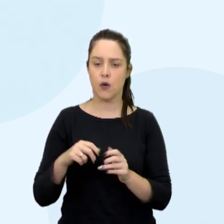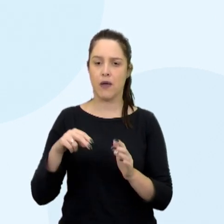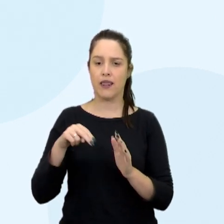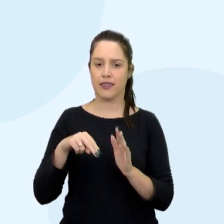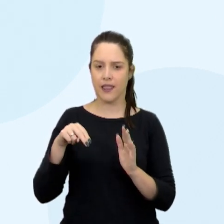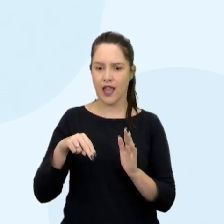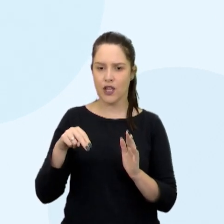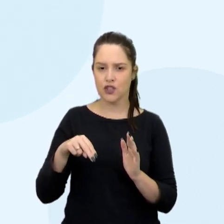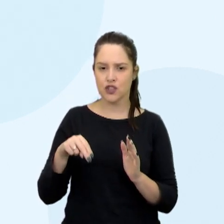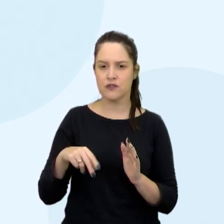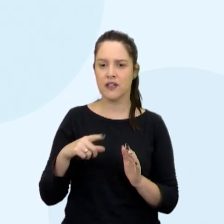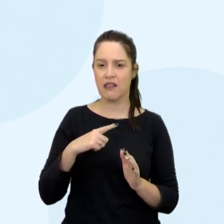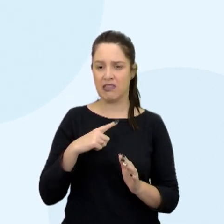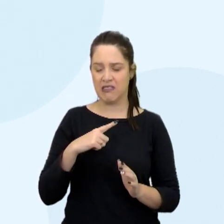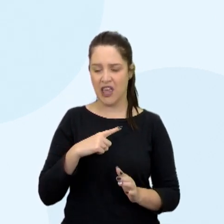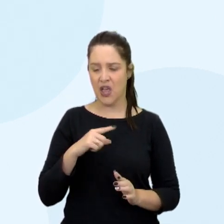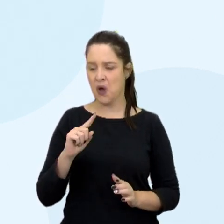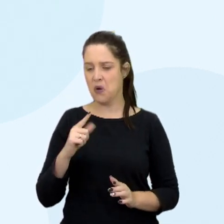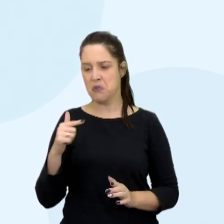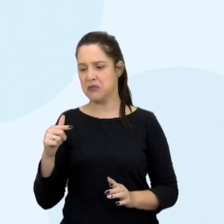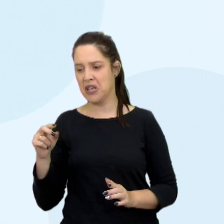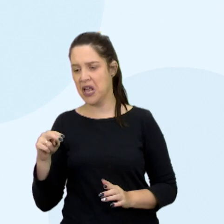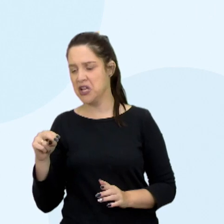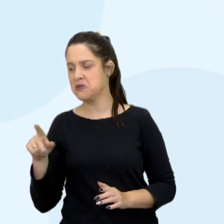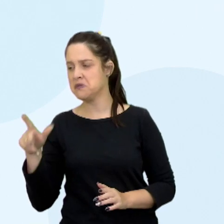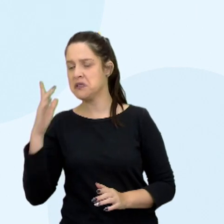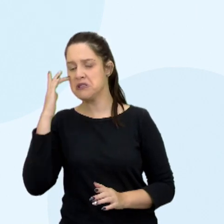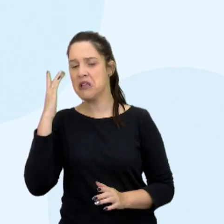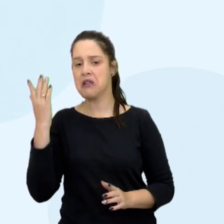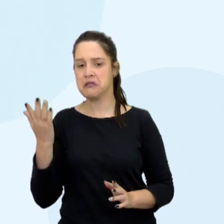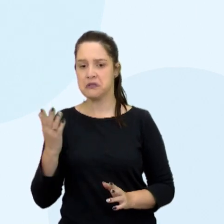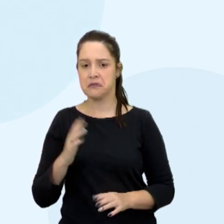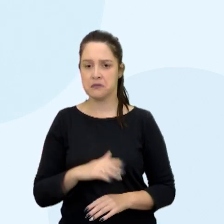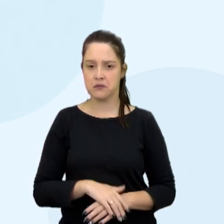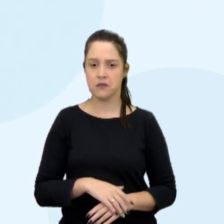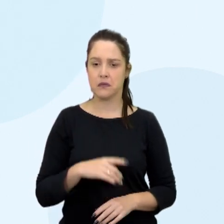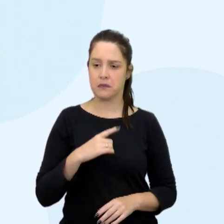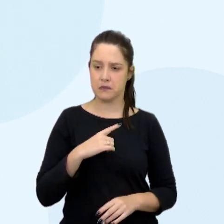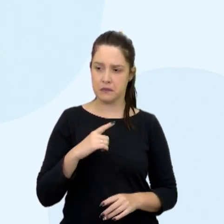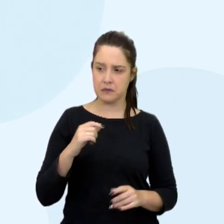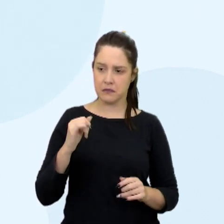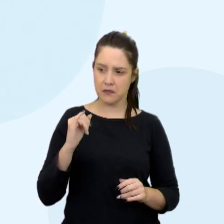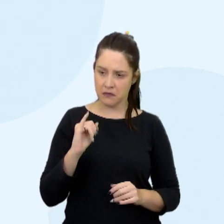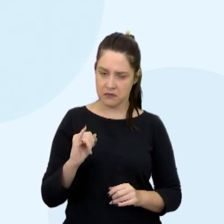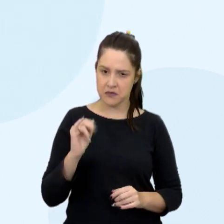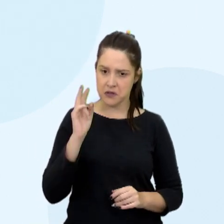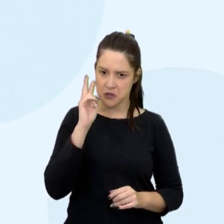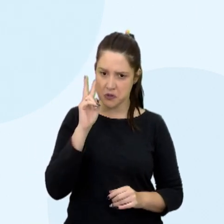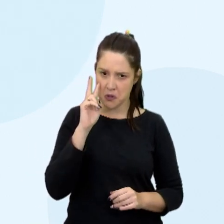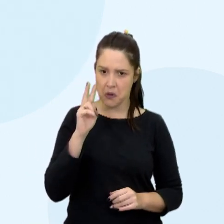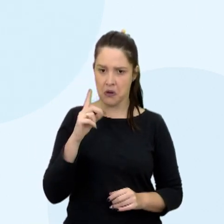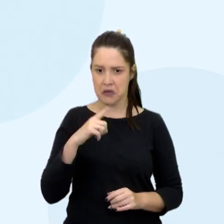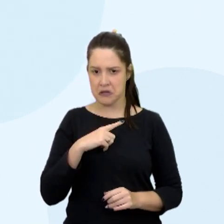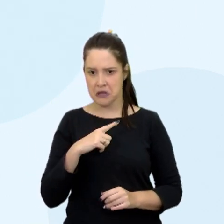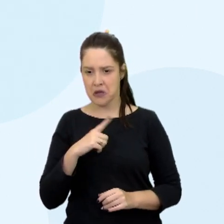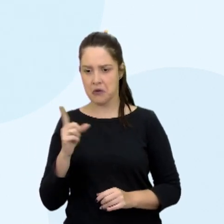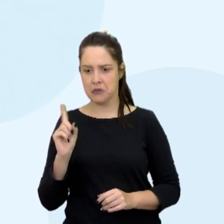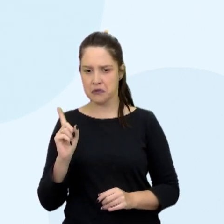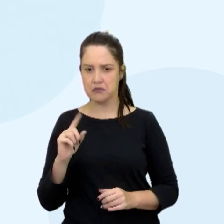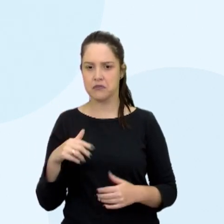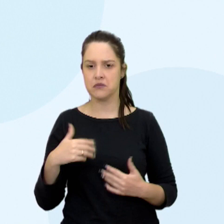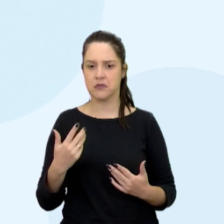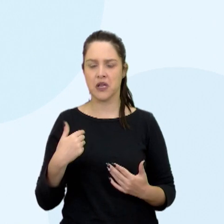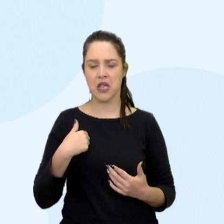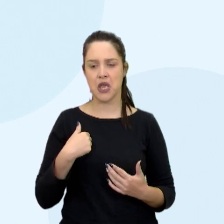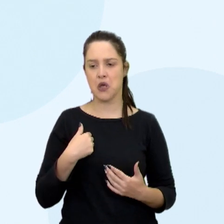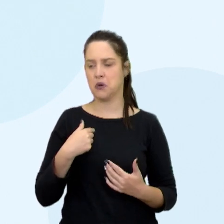tem uma narrativa? O que você acha, Pro Mauro? Ele conta uma história ou ele não conta uma história nenhuma? Eu não consigo identificar a história. Eu consigo ver